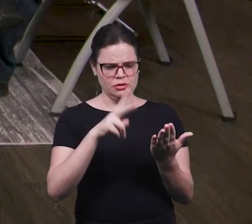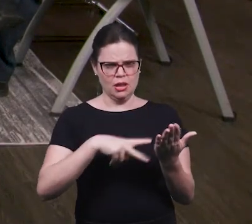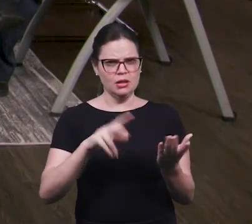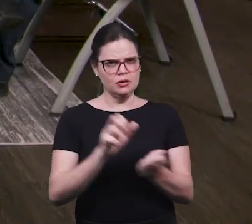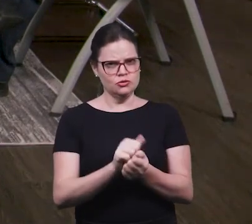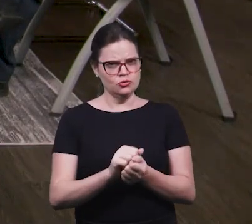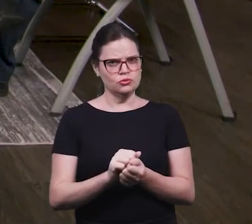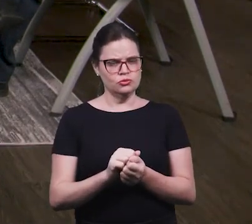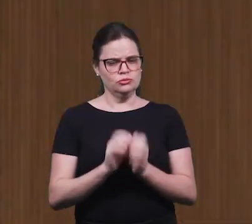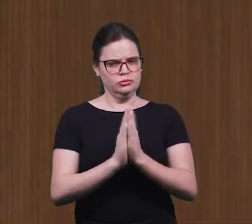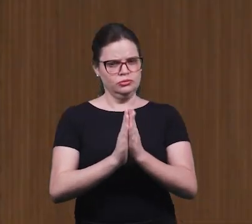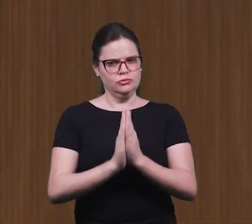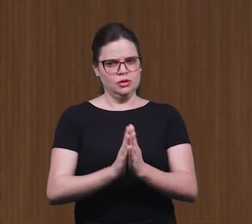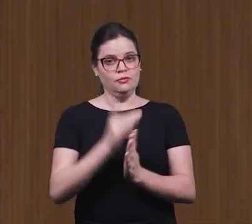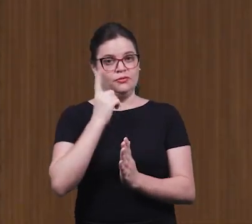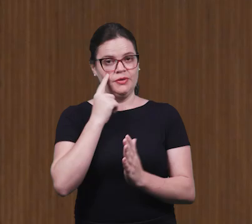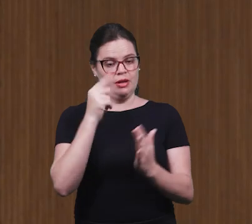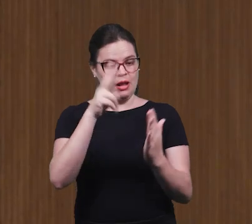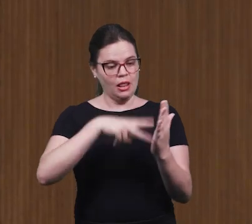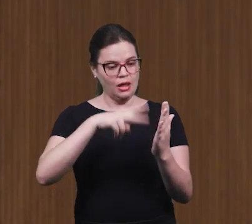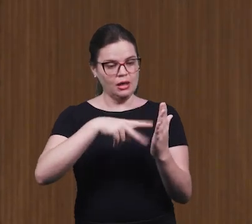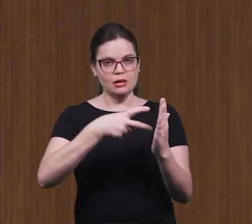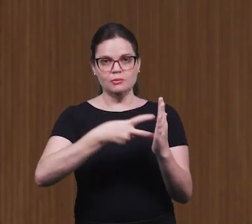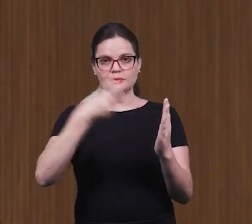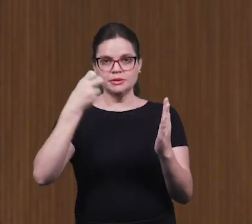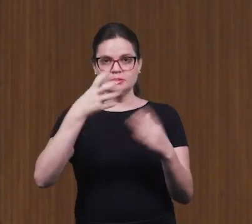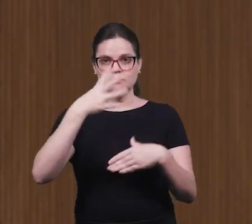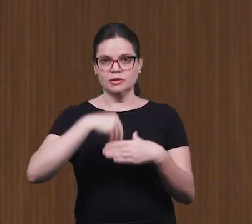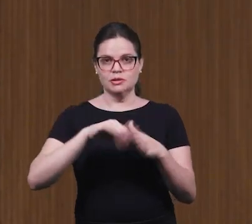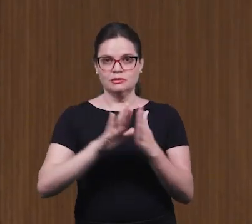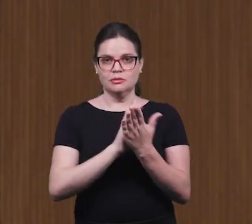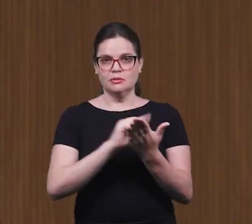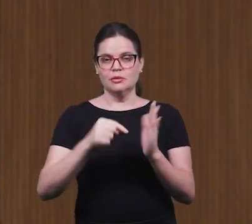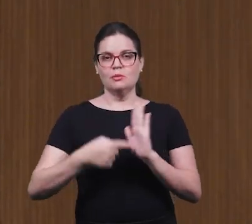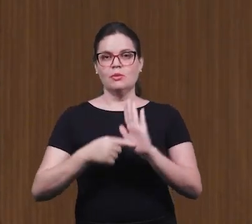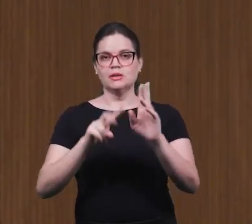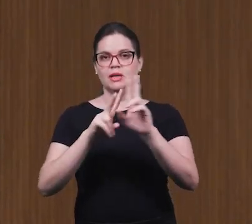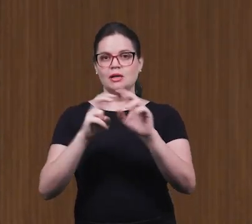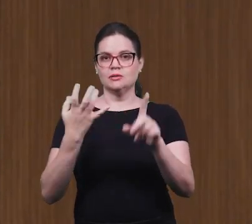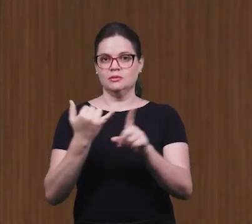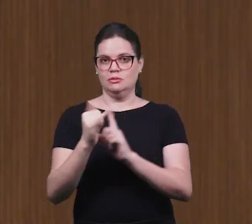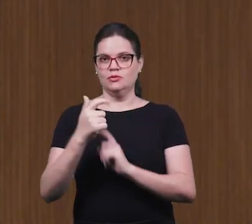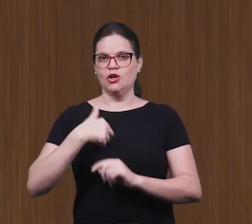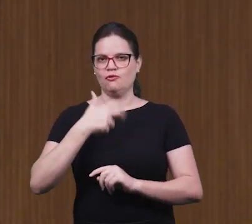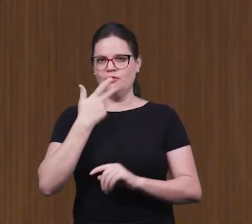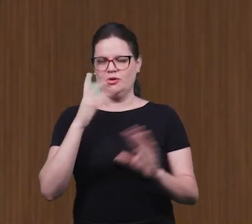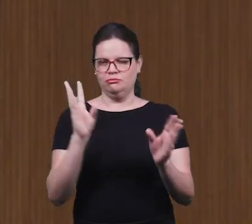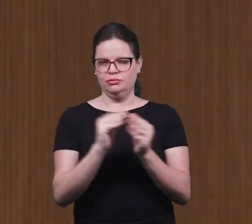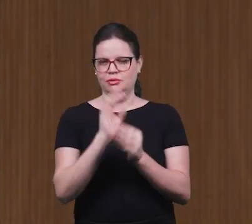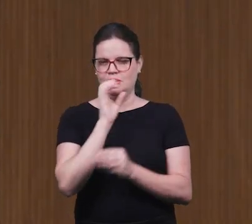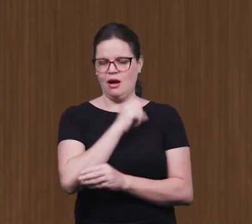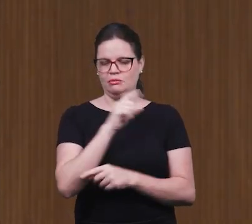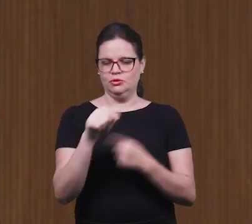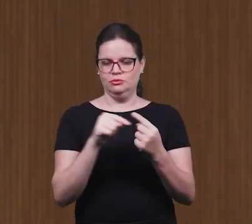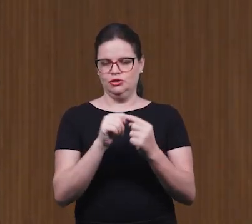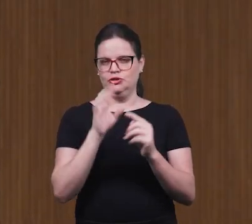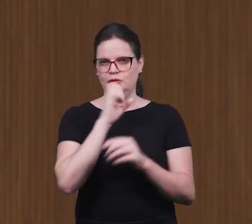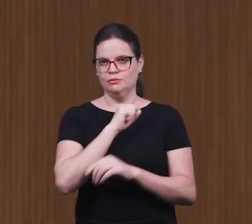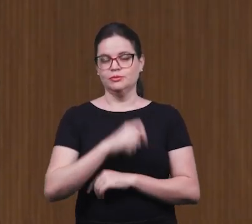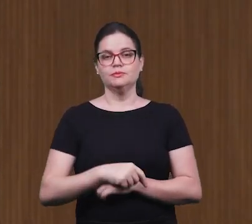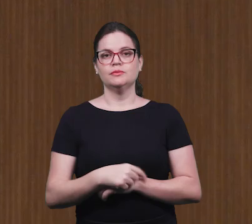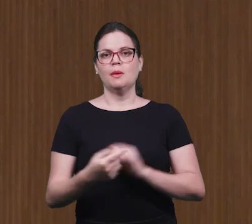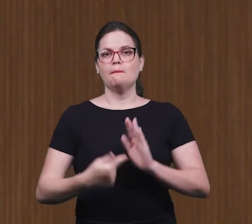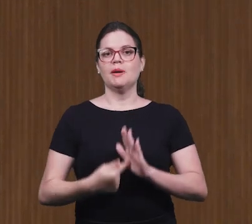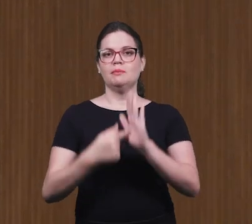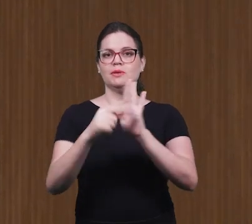E nós vamos exatamente observar na palavra de Deus esse lado profético. Eu vou ser bastante rápido, objetivo aqui, para mostrar nos